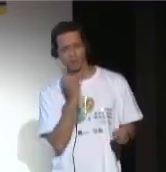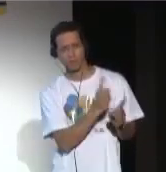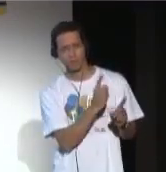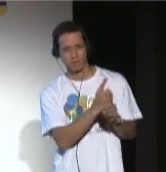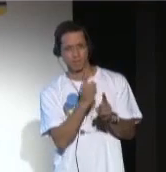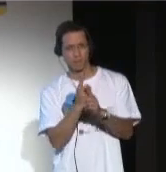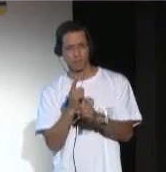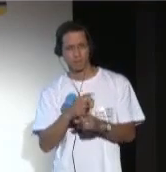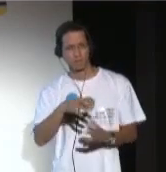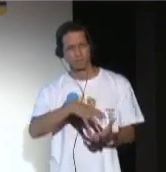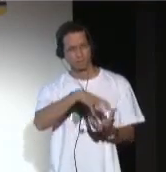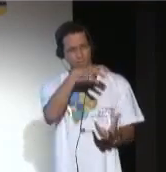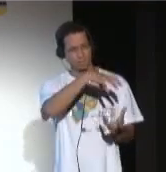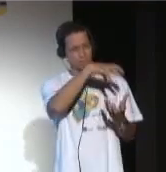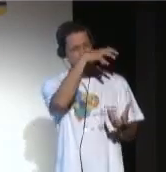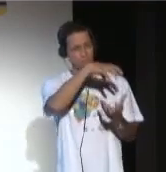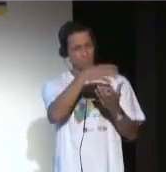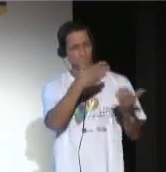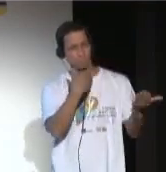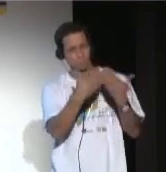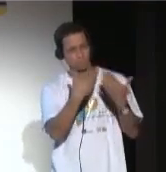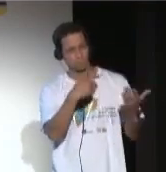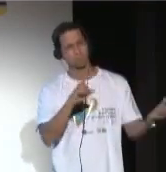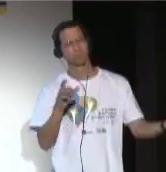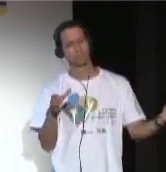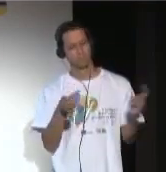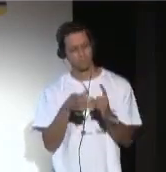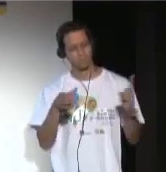e incluí-los também nessa iniciativa